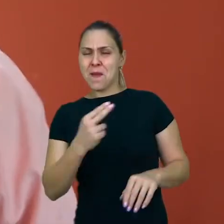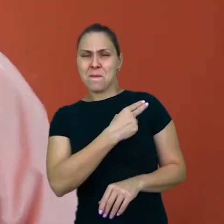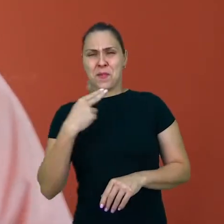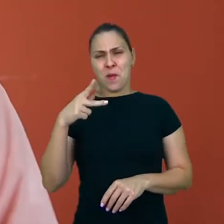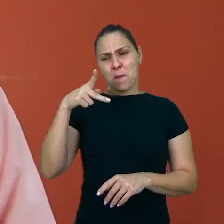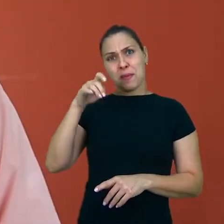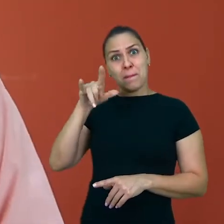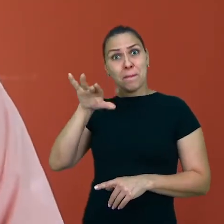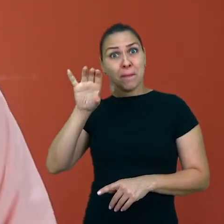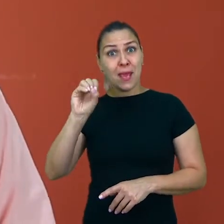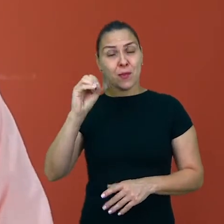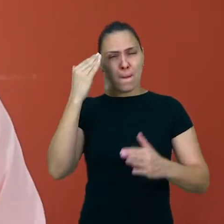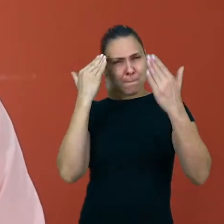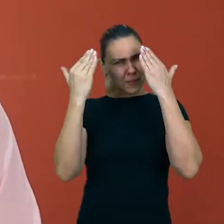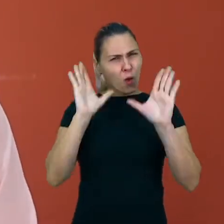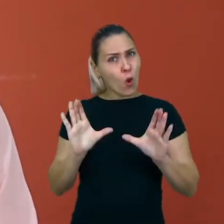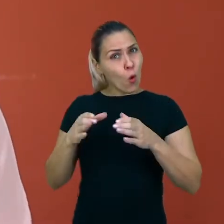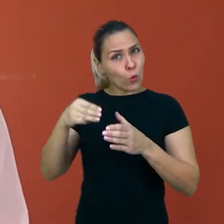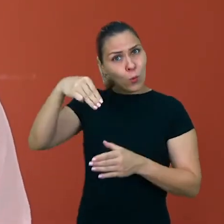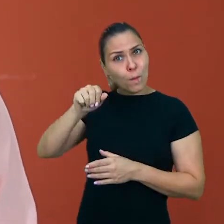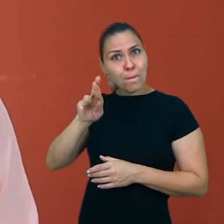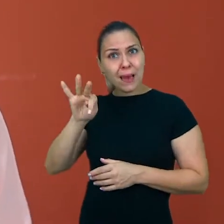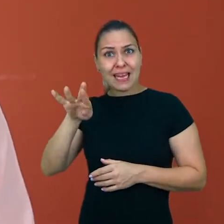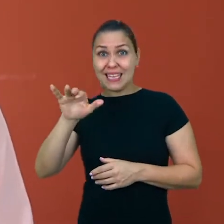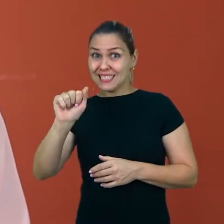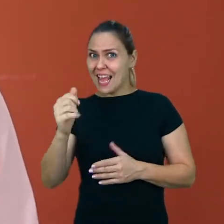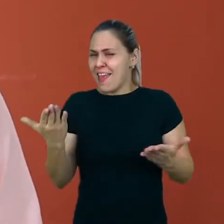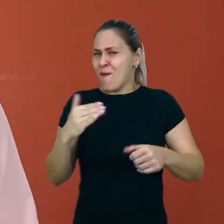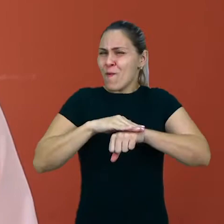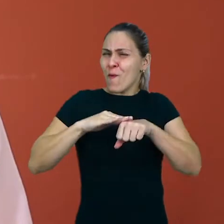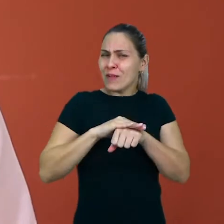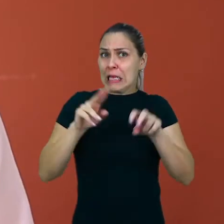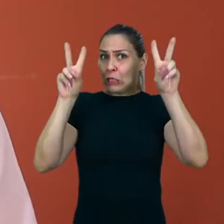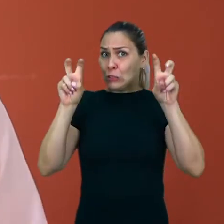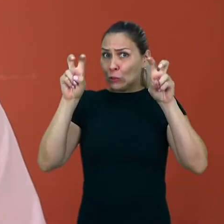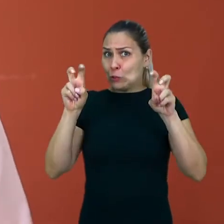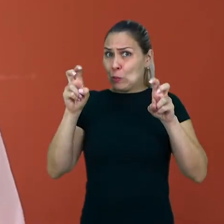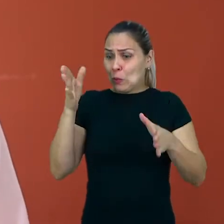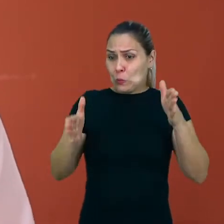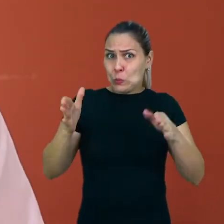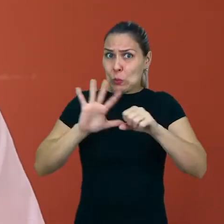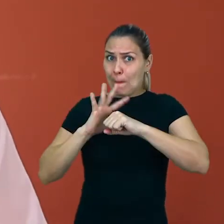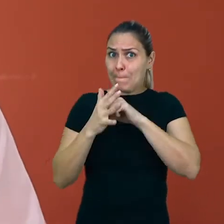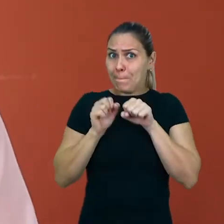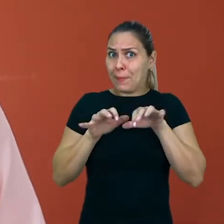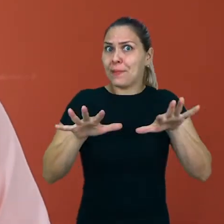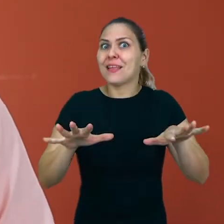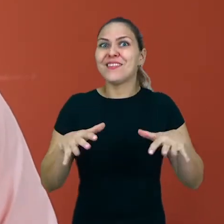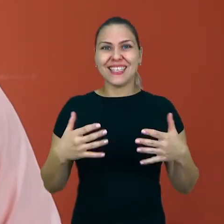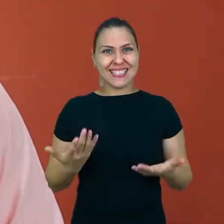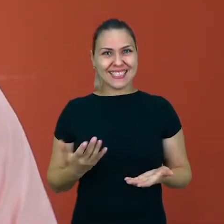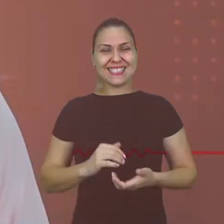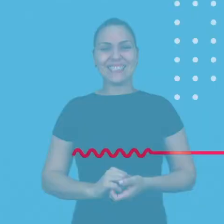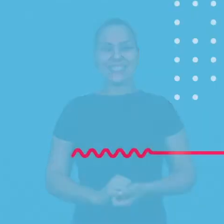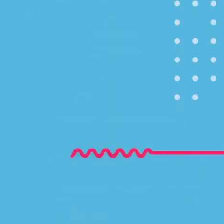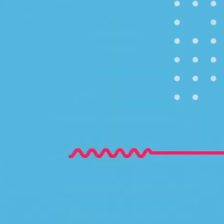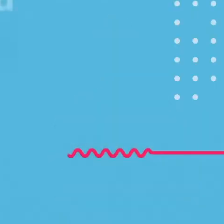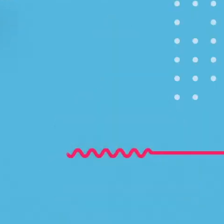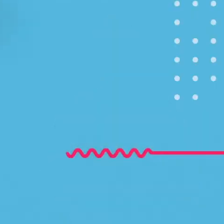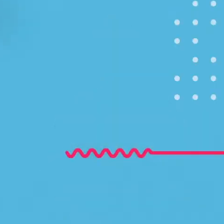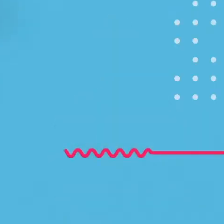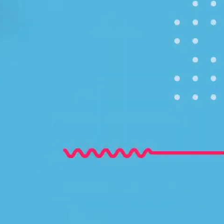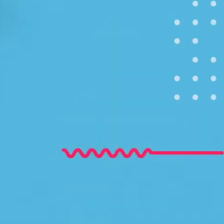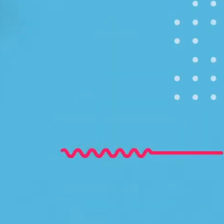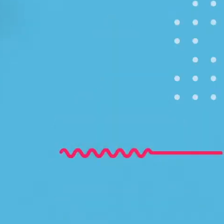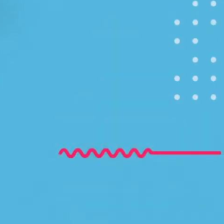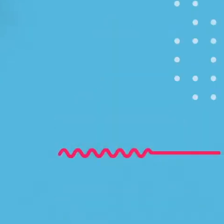Olá, eu sou o Pedro Carneiro, sou psicólogo do Grupo Marista e gostaria de conversar um pouquinho sobre um dos efeitos dessa pandemia.